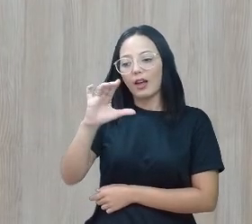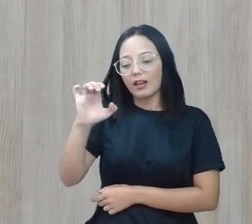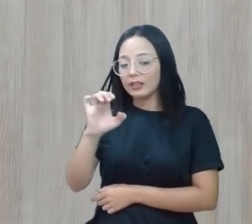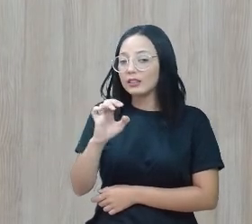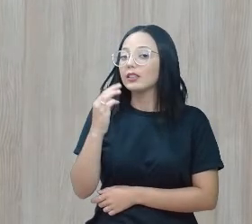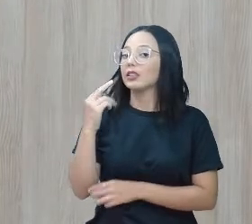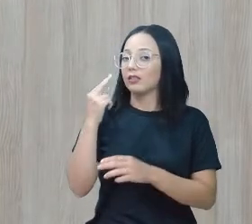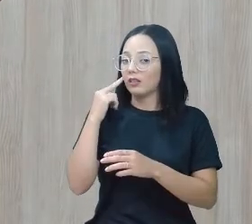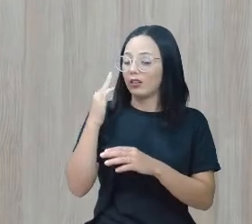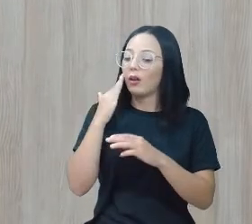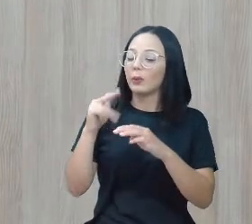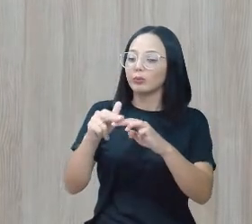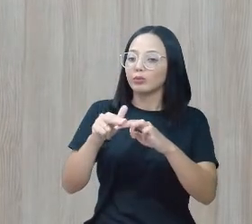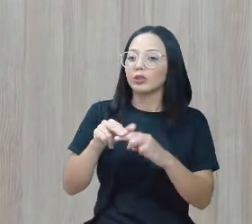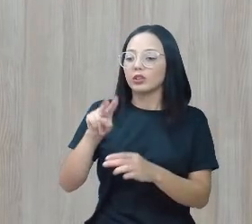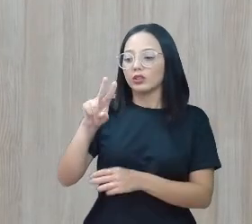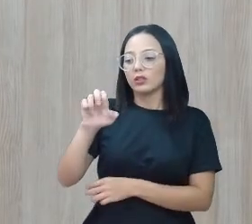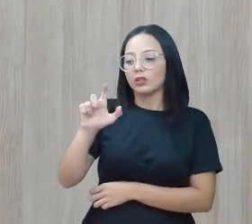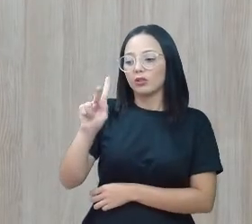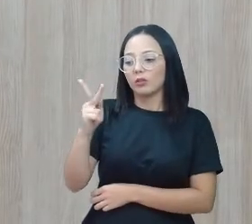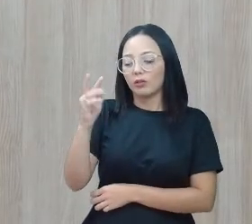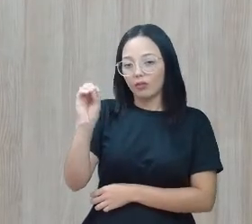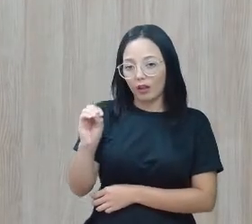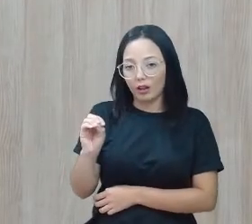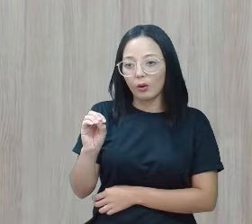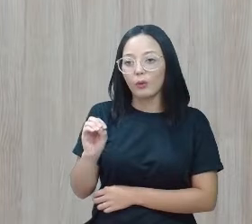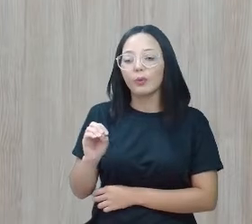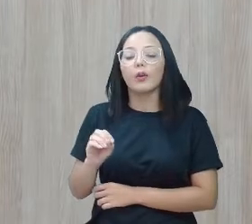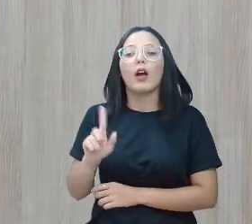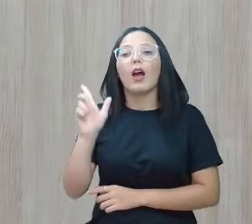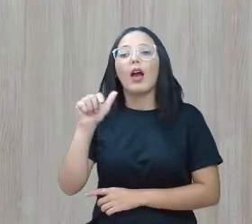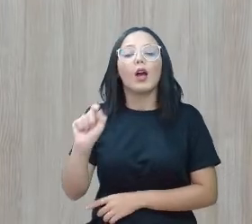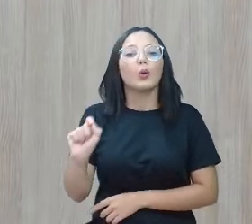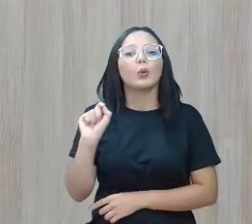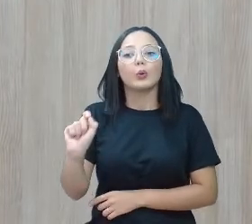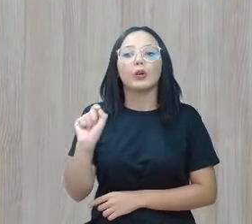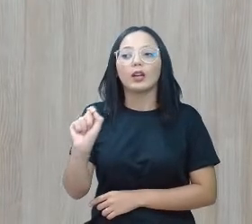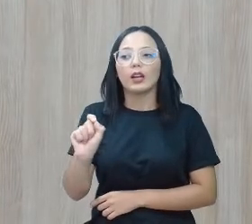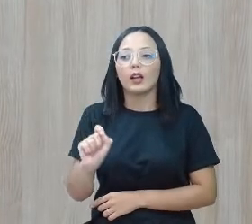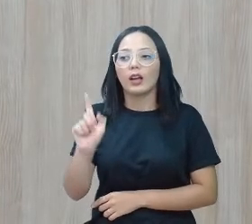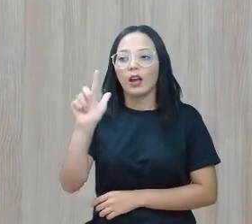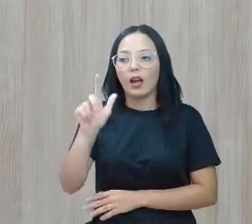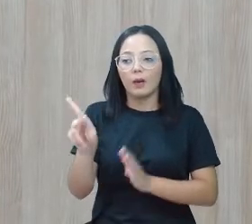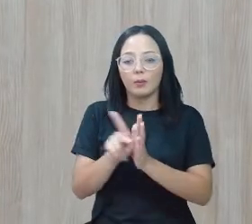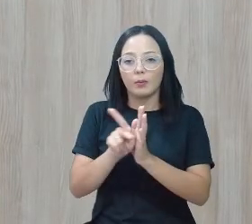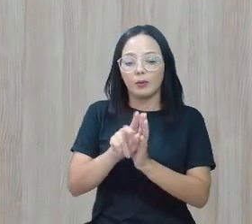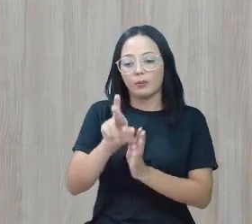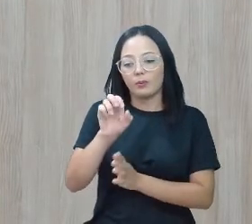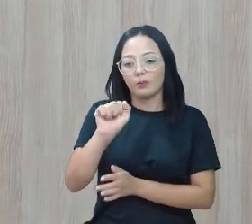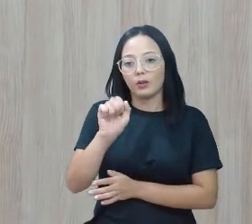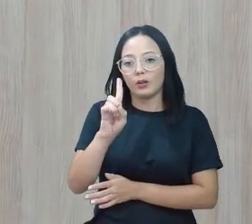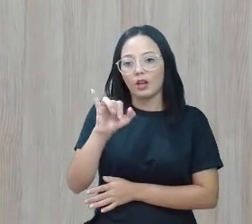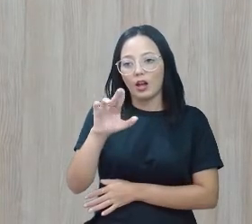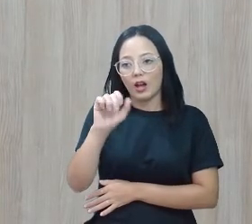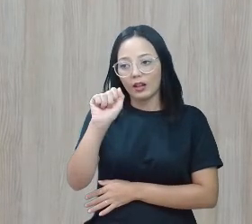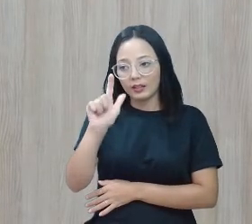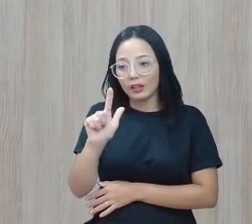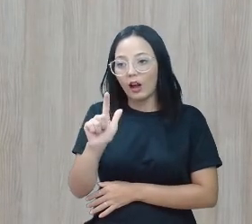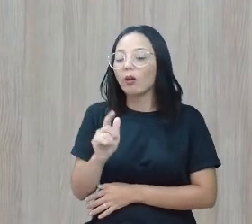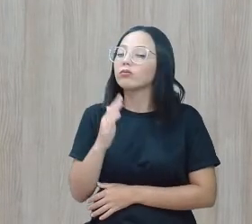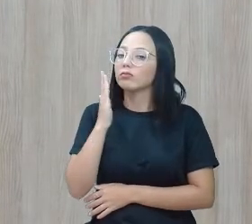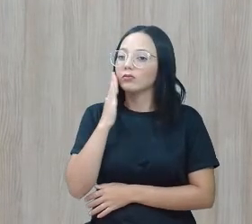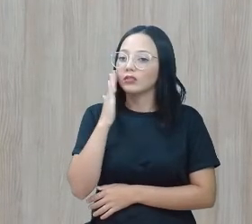Então, velho, vocês percebem até o LH é o radical da palavra. A